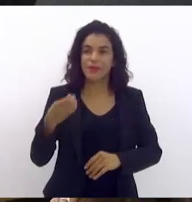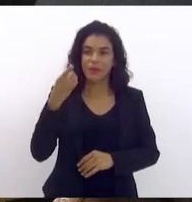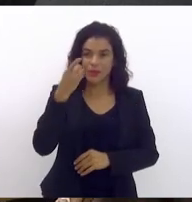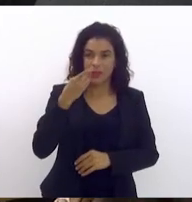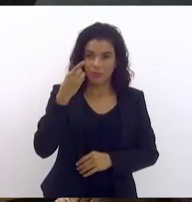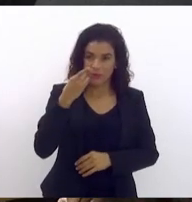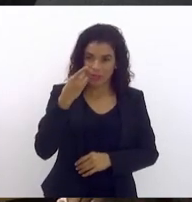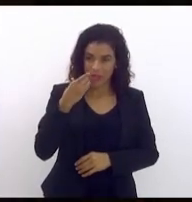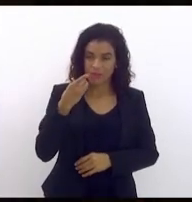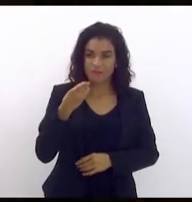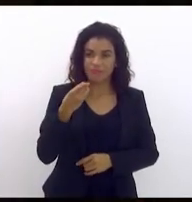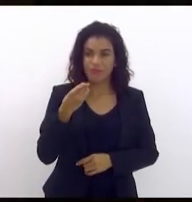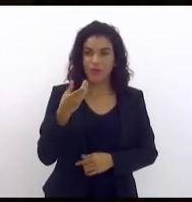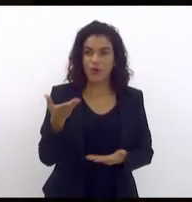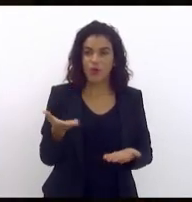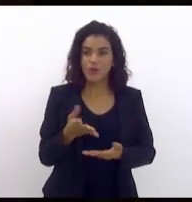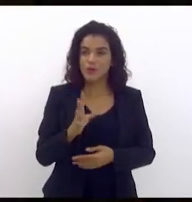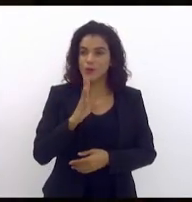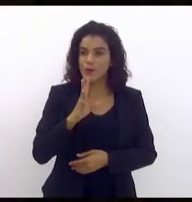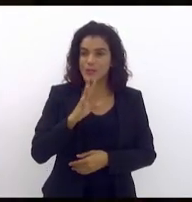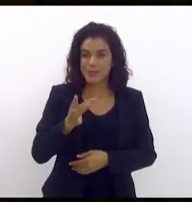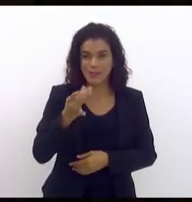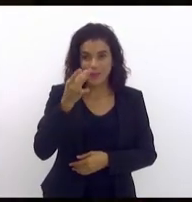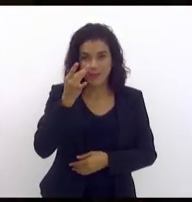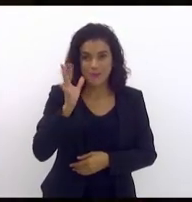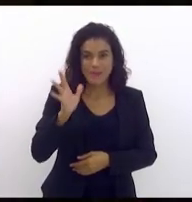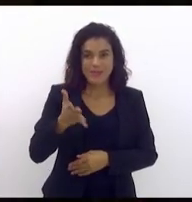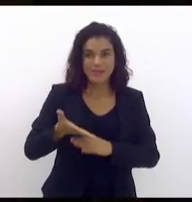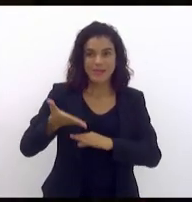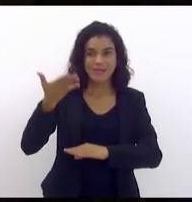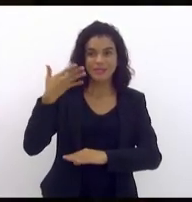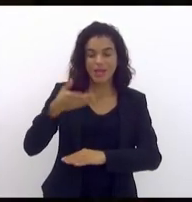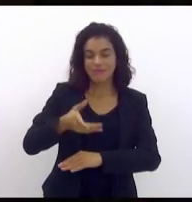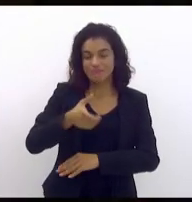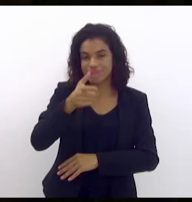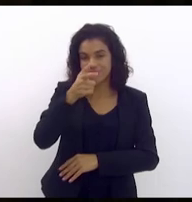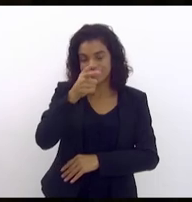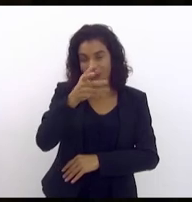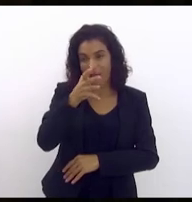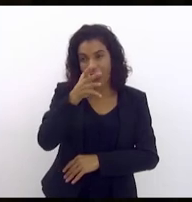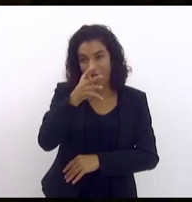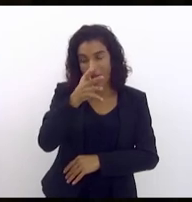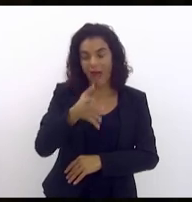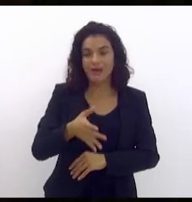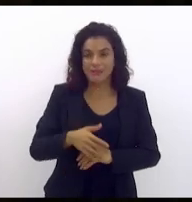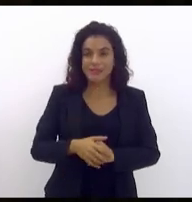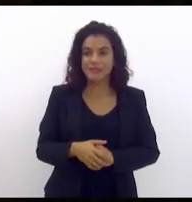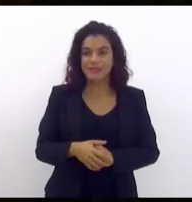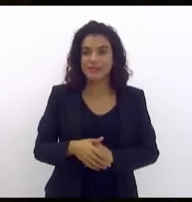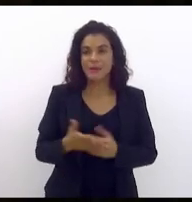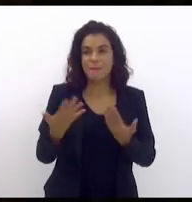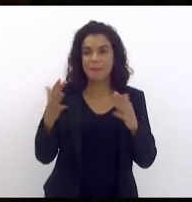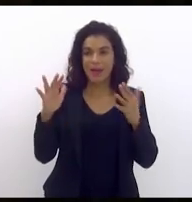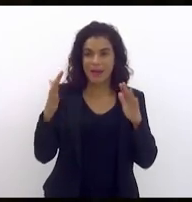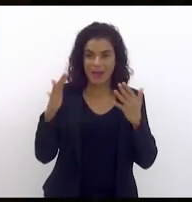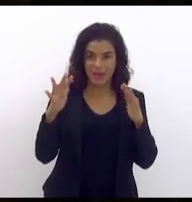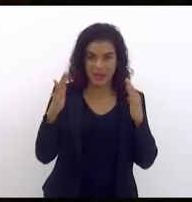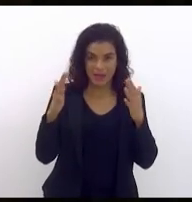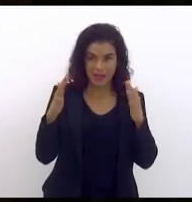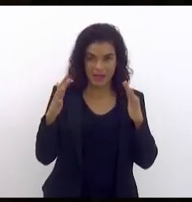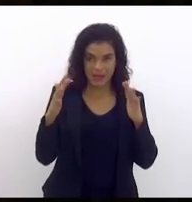deputado hoje conheci pessoalmente mas já admirava seu trabalho Vinícius cossolin quero inicialmente parabenizá-lo